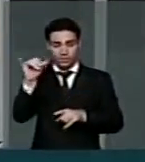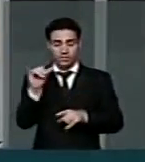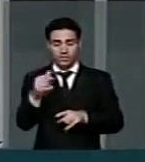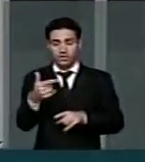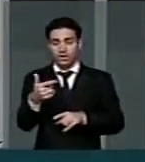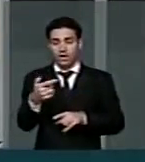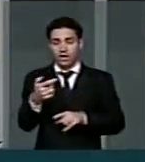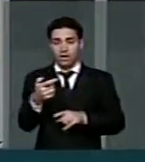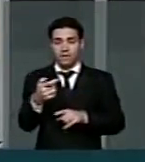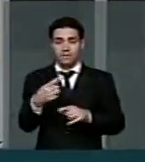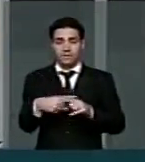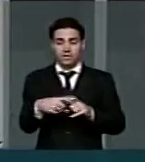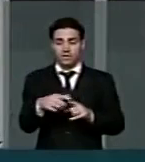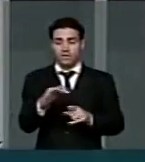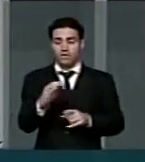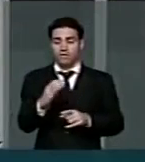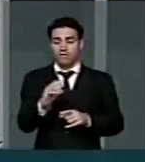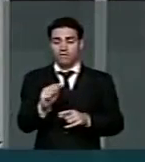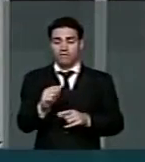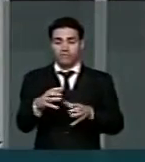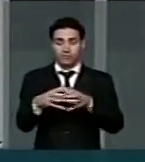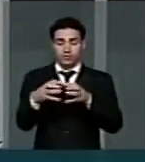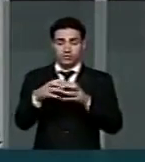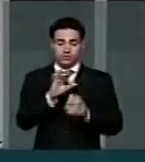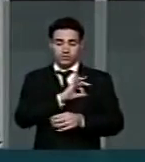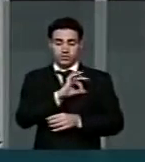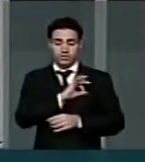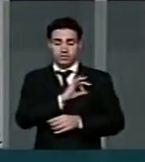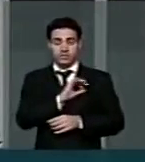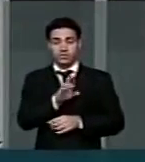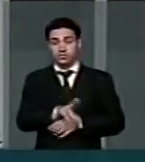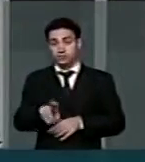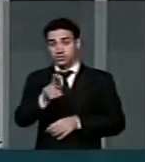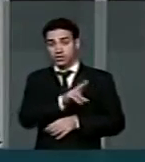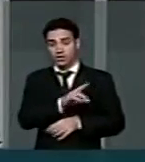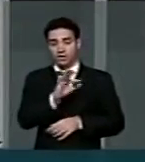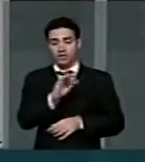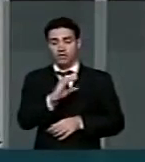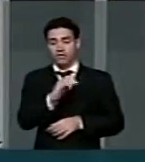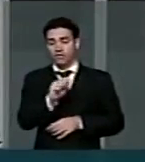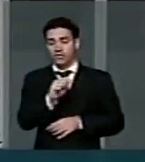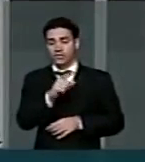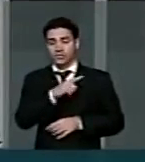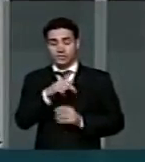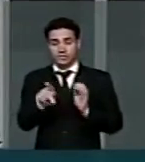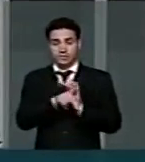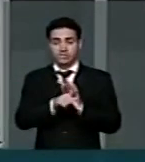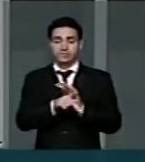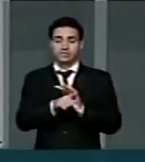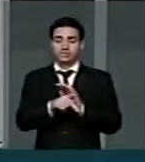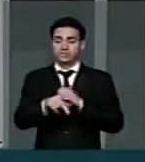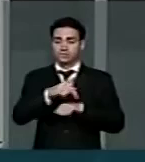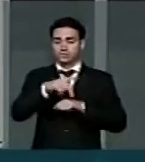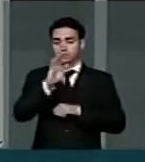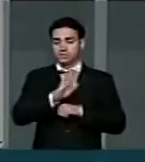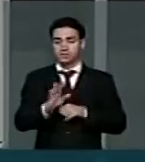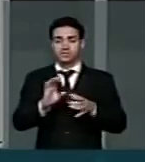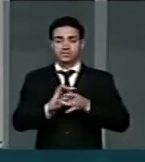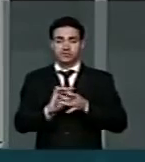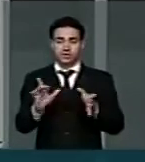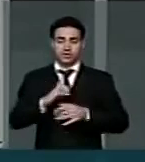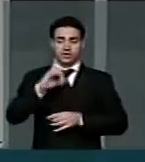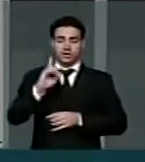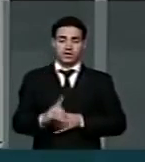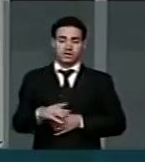força policial, que o monopólio do uso da força dado ao Estado democrático de direito tem